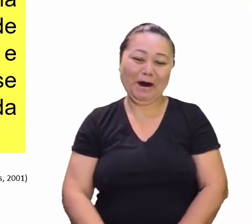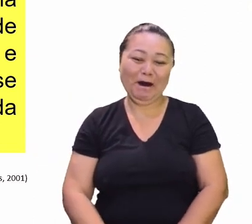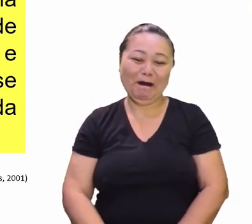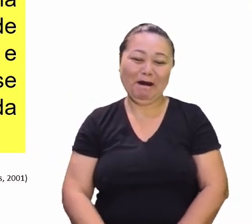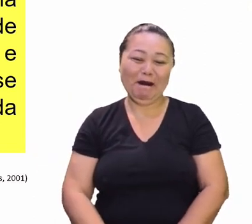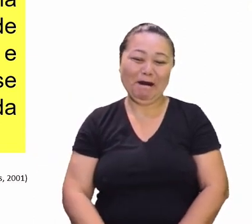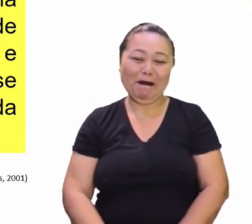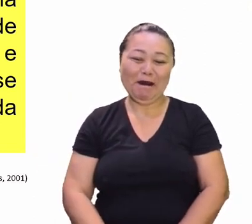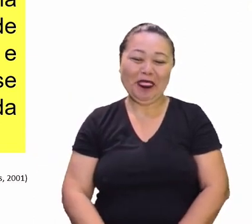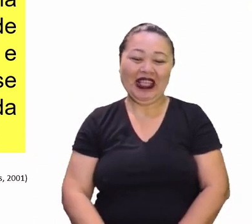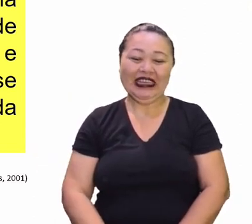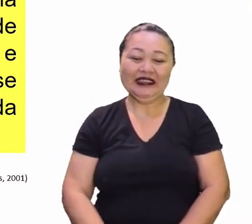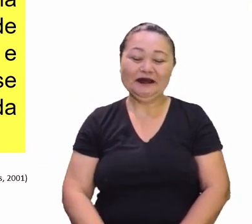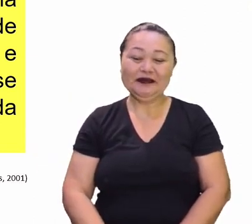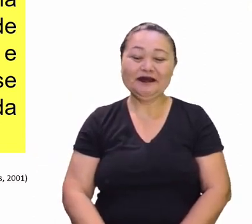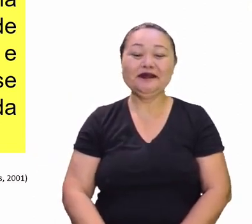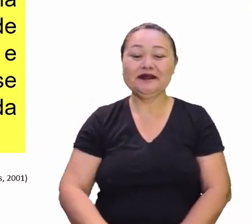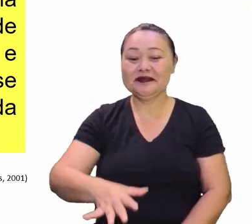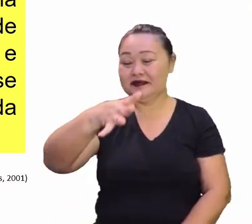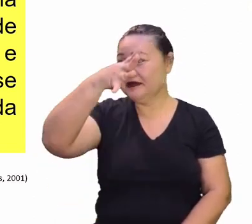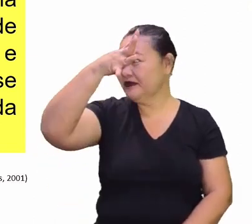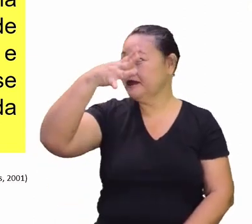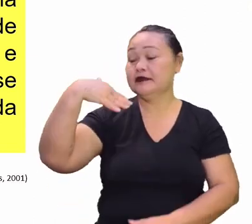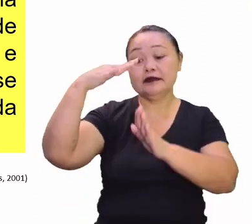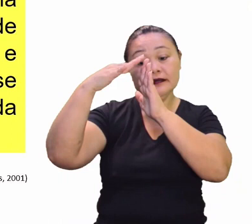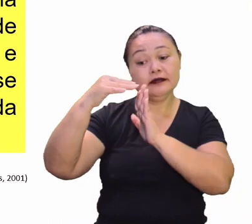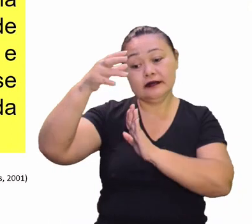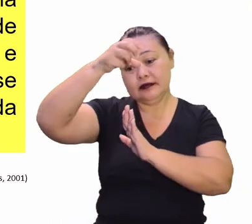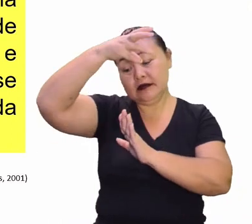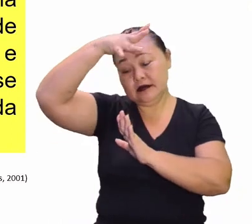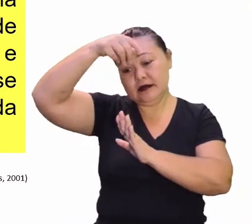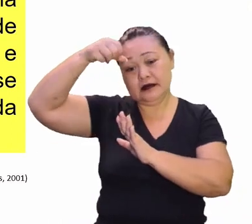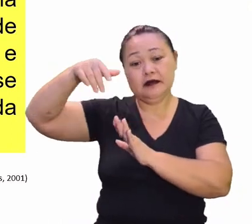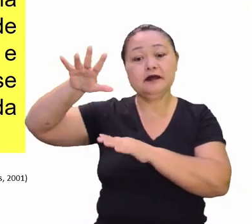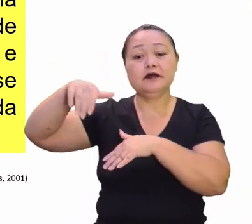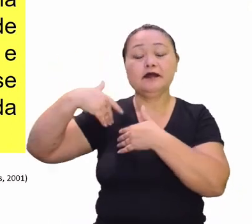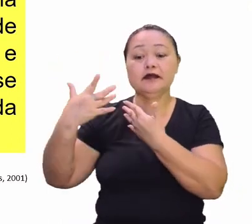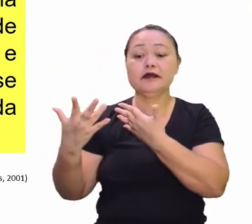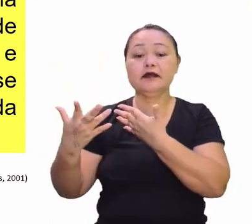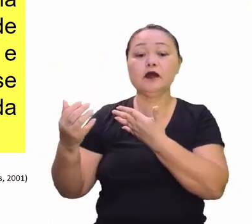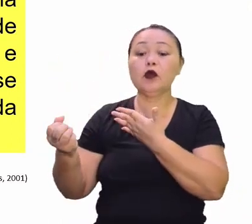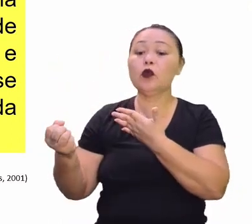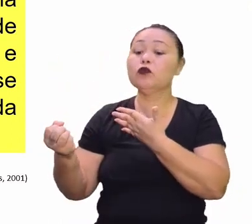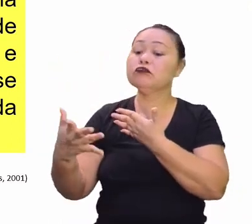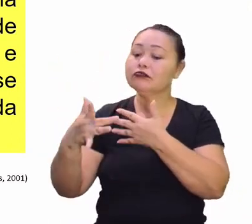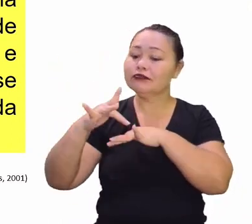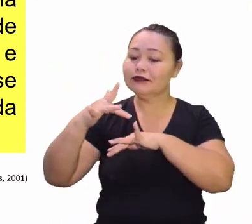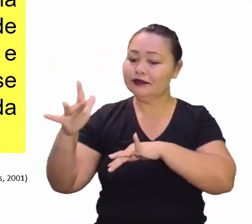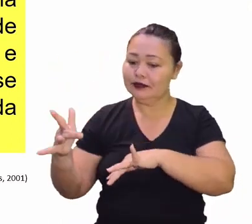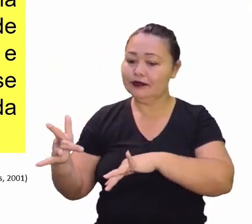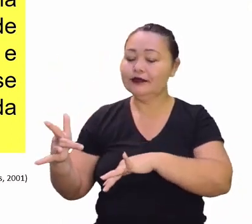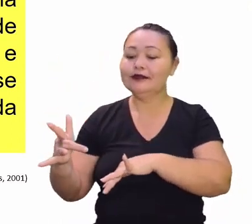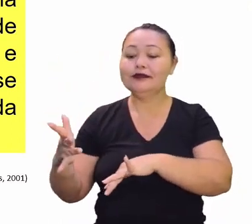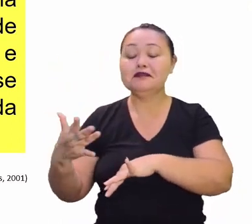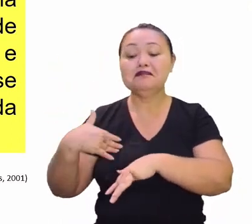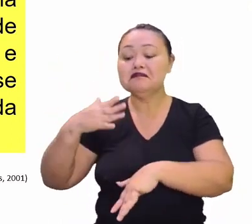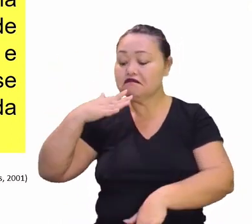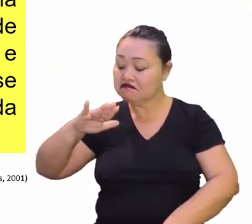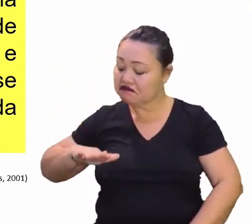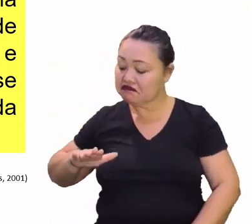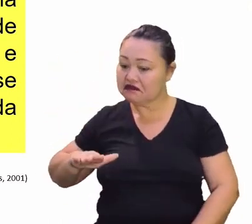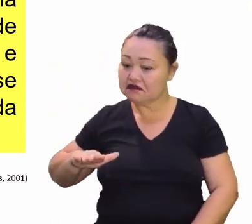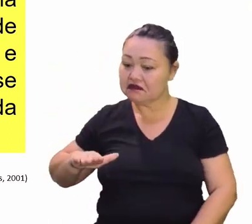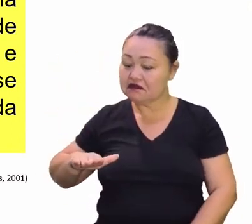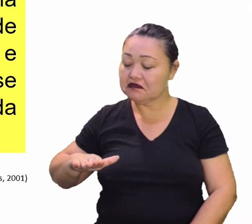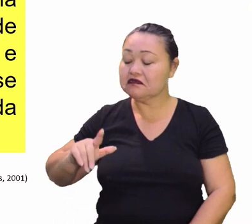te conheço. Bora. Eu estava em Manaus, eu morava em Manaus quando eu ouvia falar o novo Eldorado. Eu era